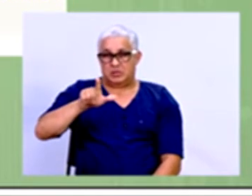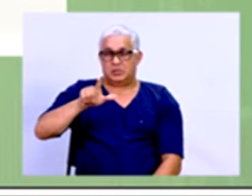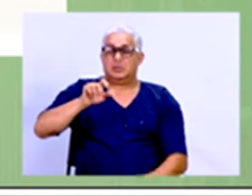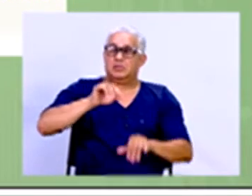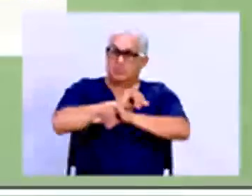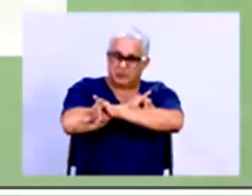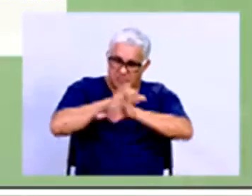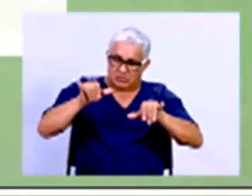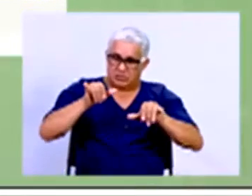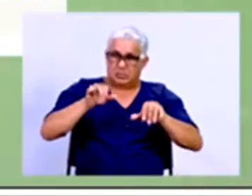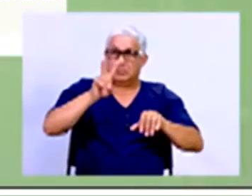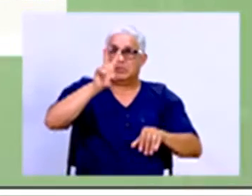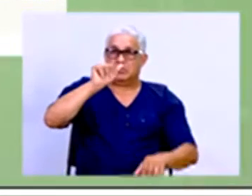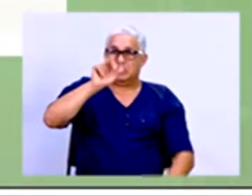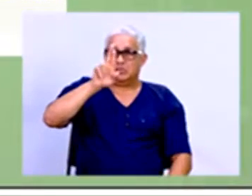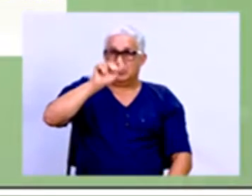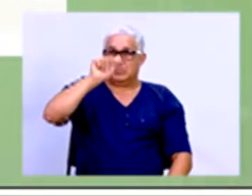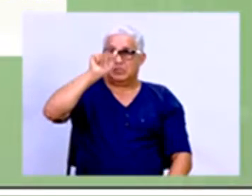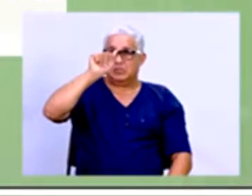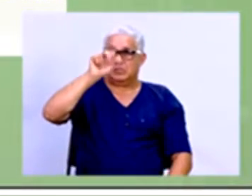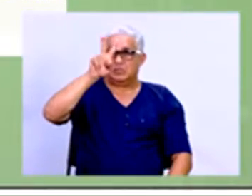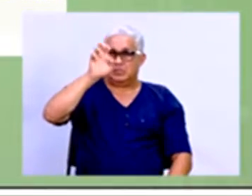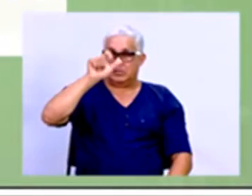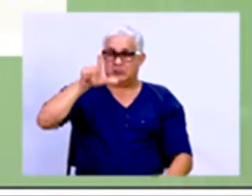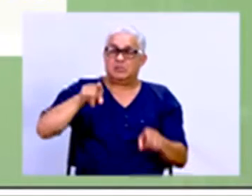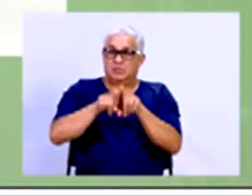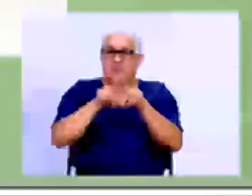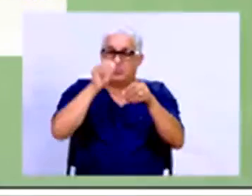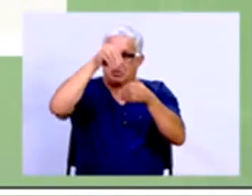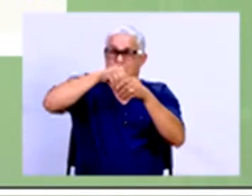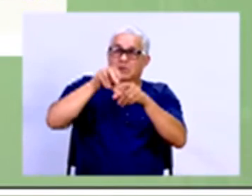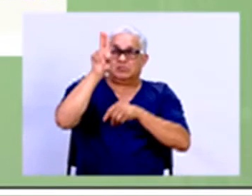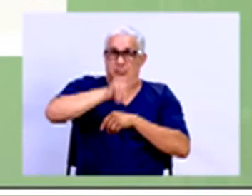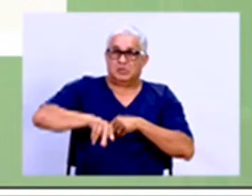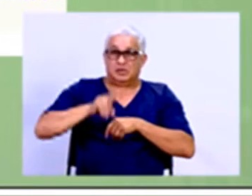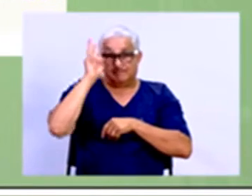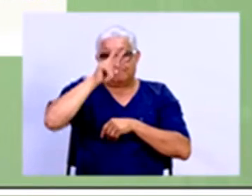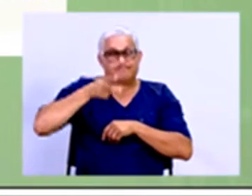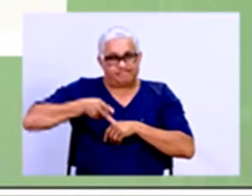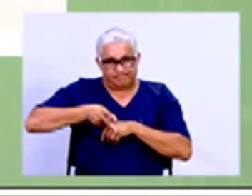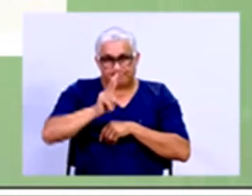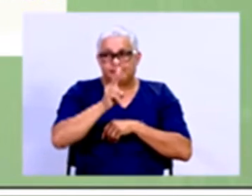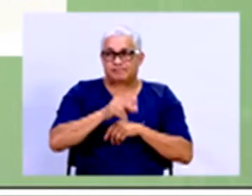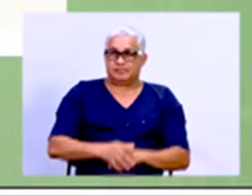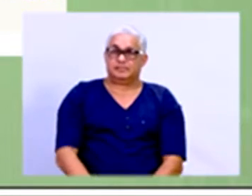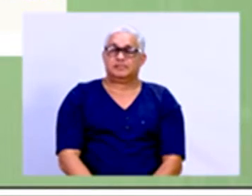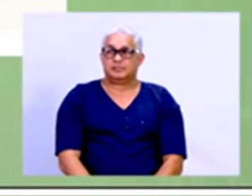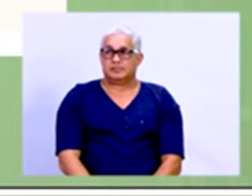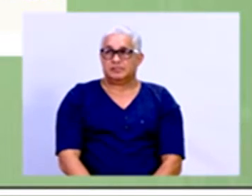as variáveis que foram pegas dentro do nosso usuário. E lembre-se, sempre passando